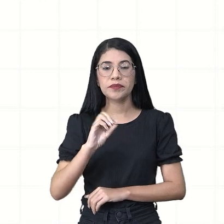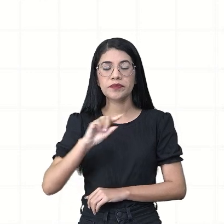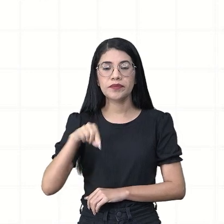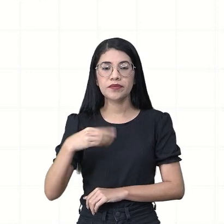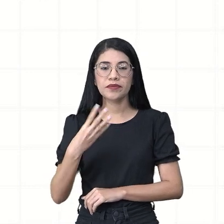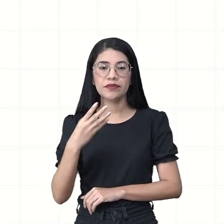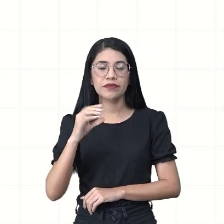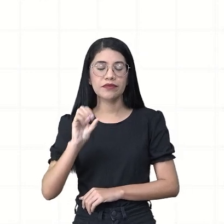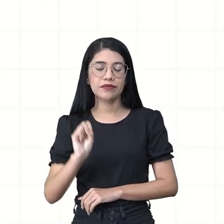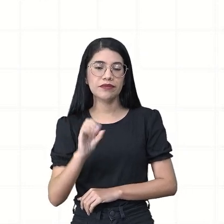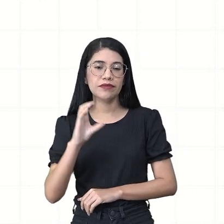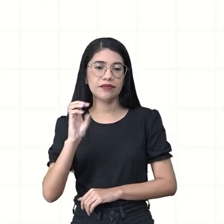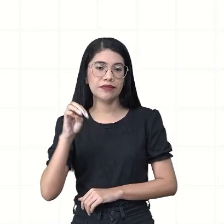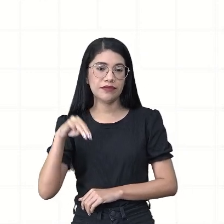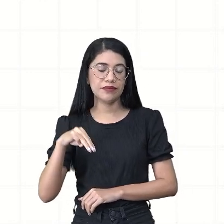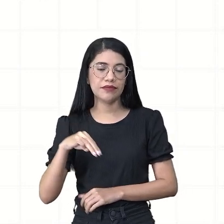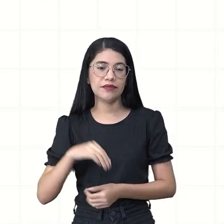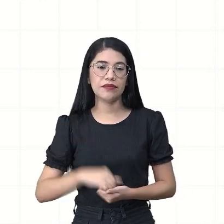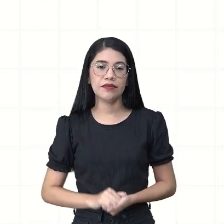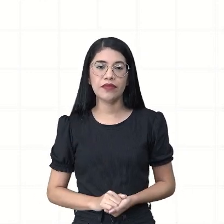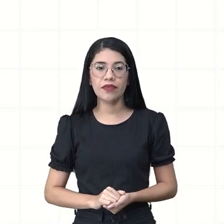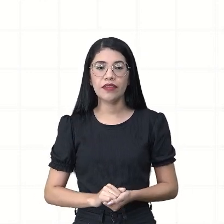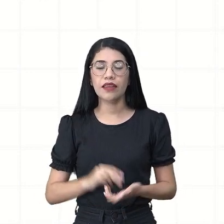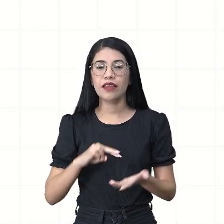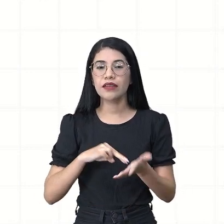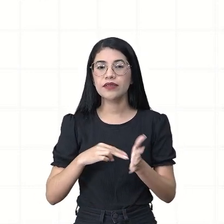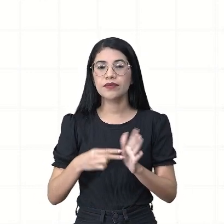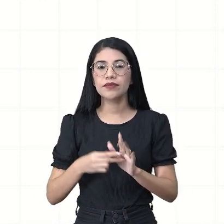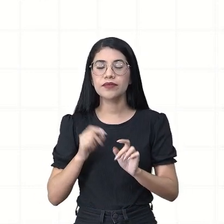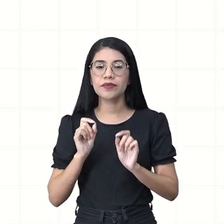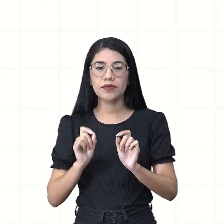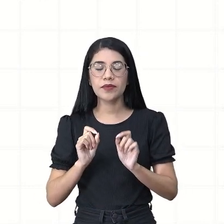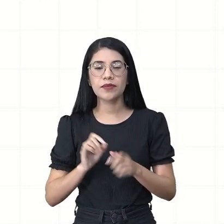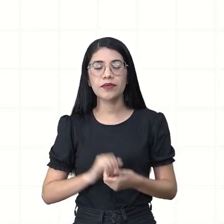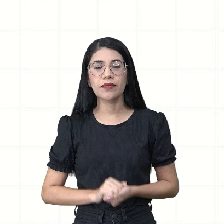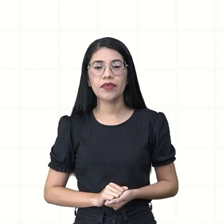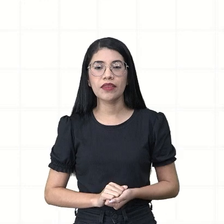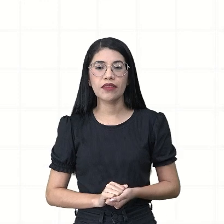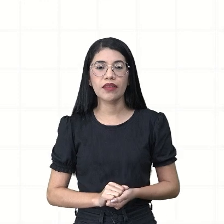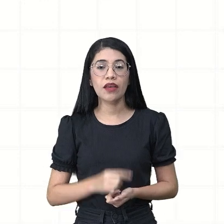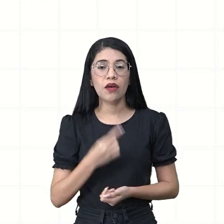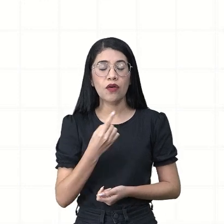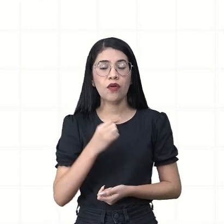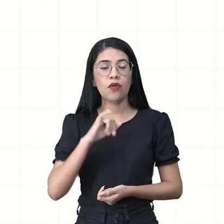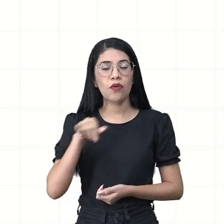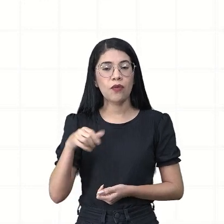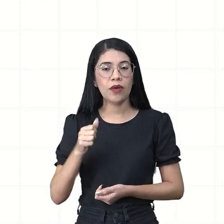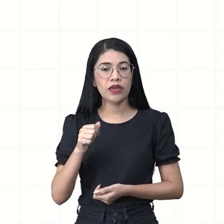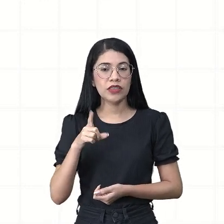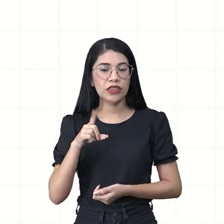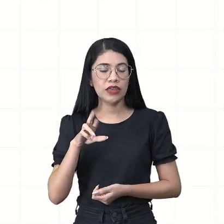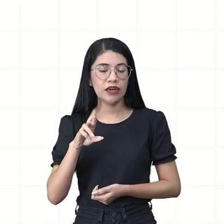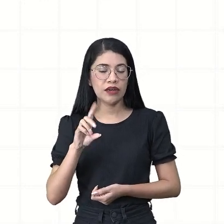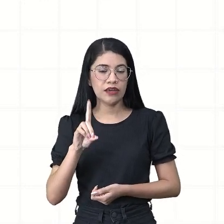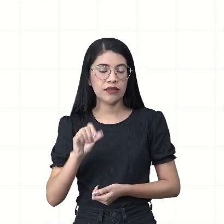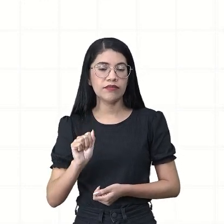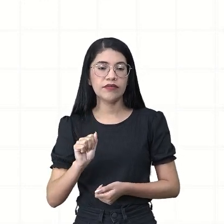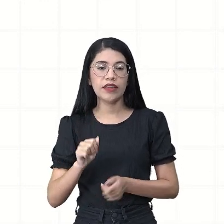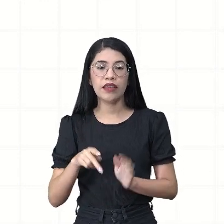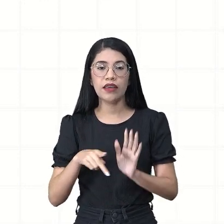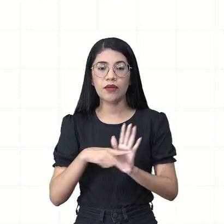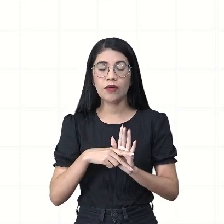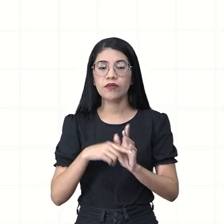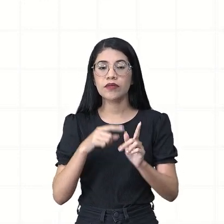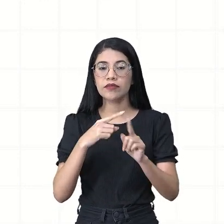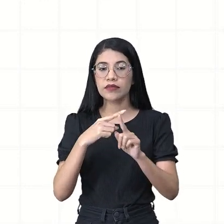30,48 centímetros. Então, isso significa que uma jarda vai ser 3 vezes esse valor, certo? Então, a